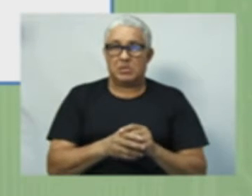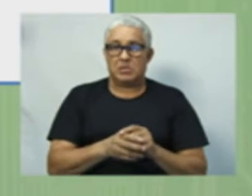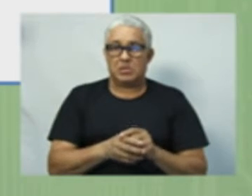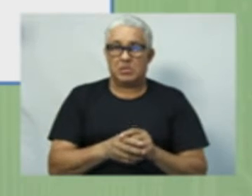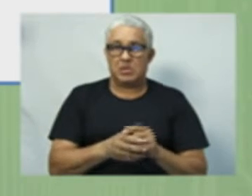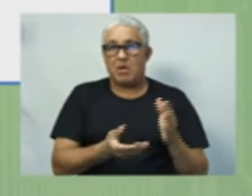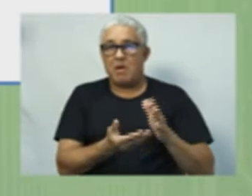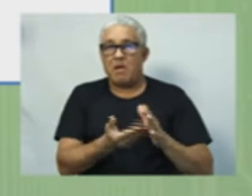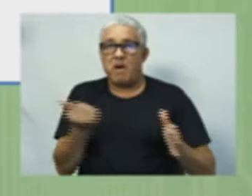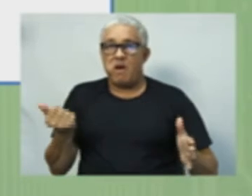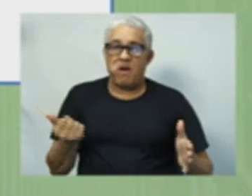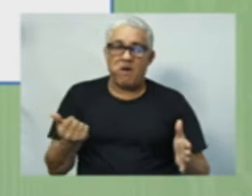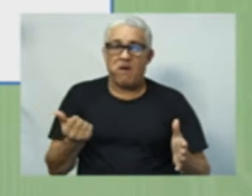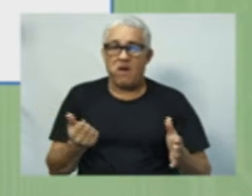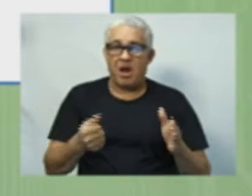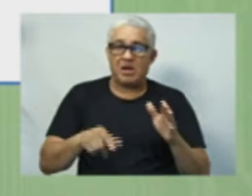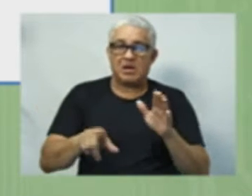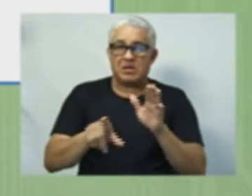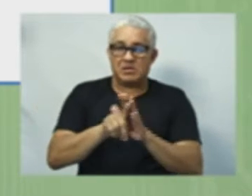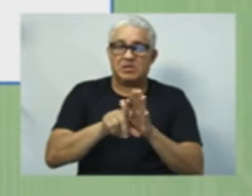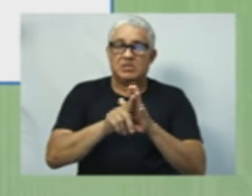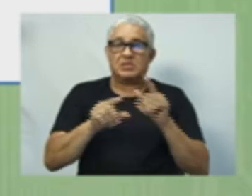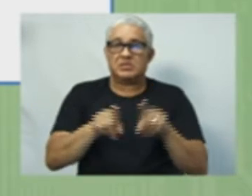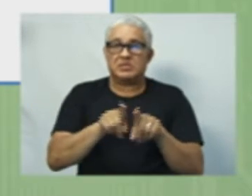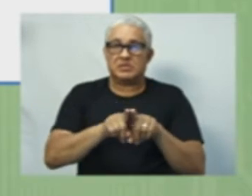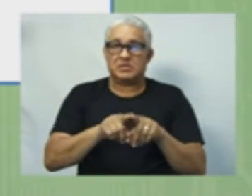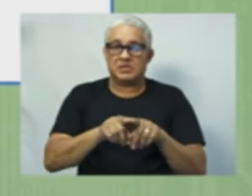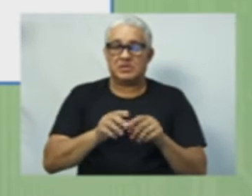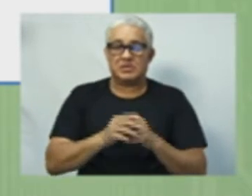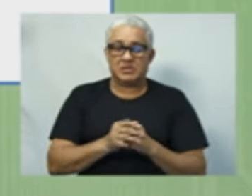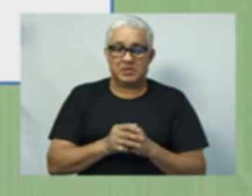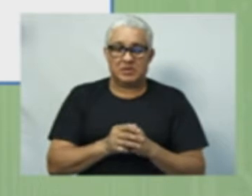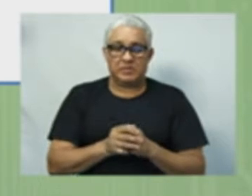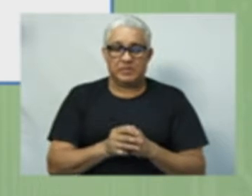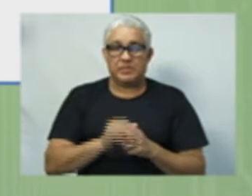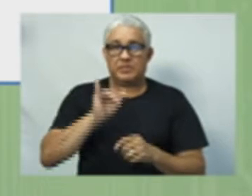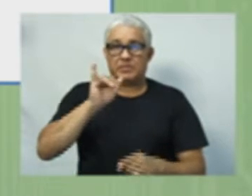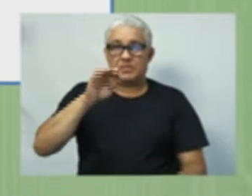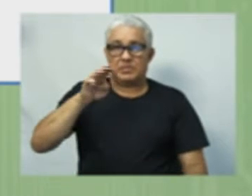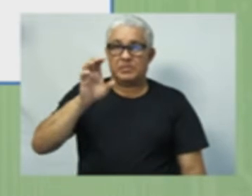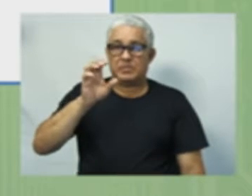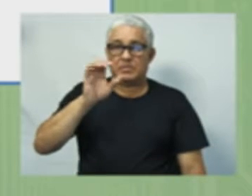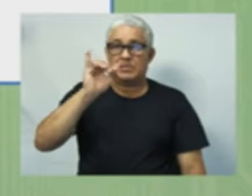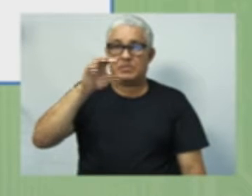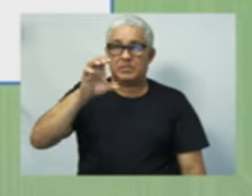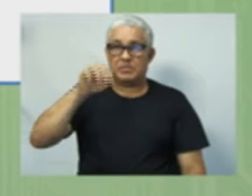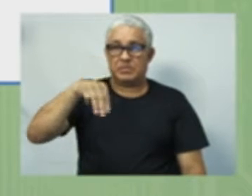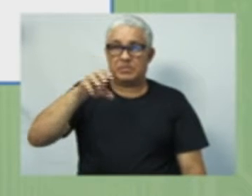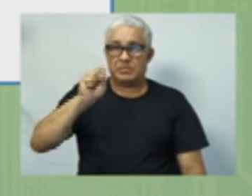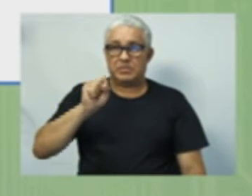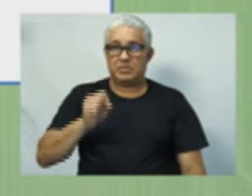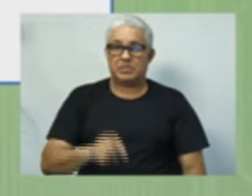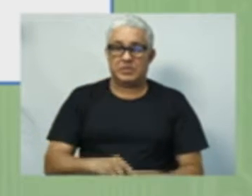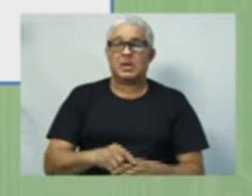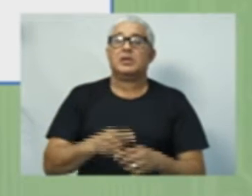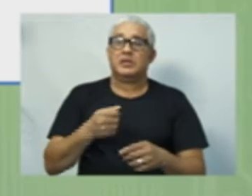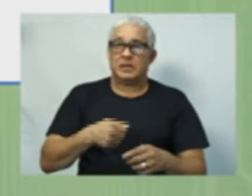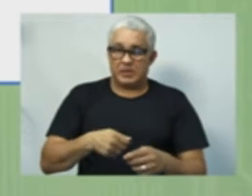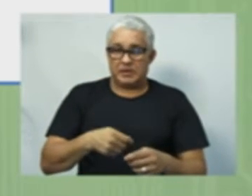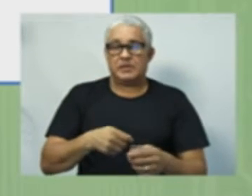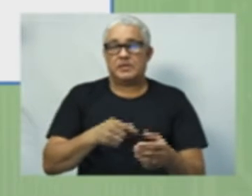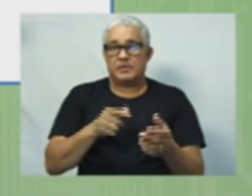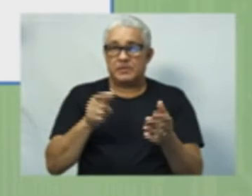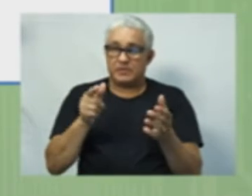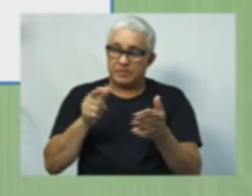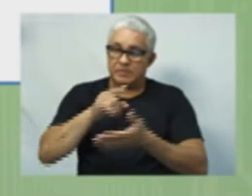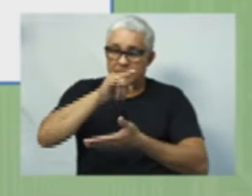é a sonegação tributária. No caso do ICMS, em que se faz a emissão de notas fiscais frias antes